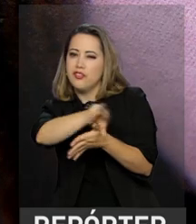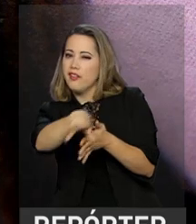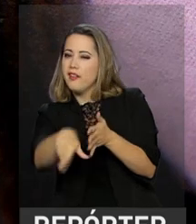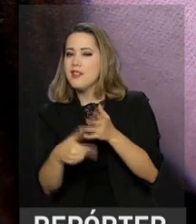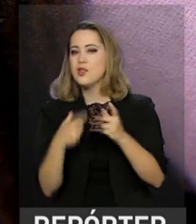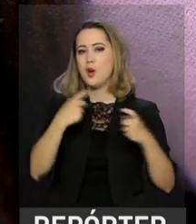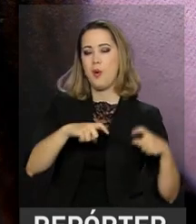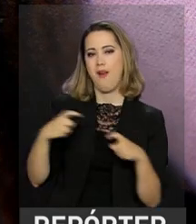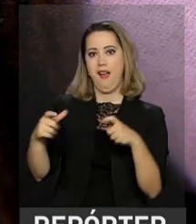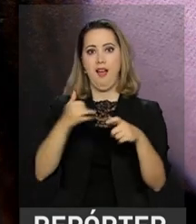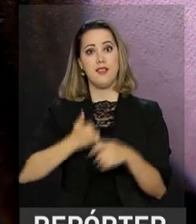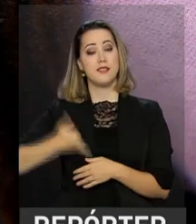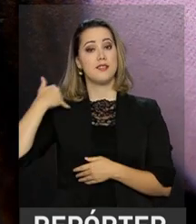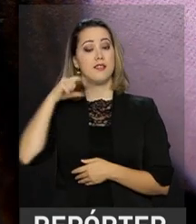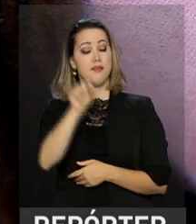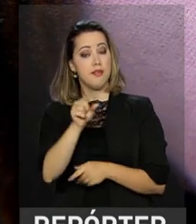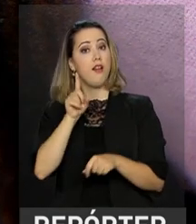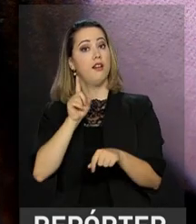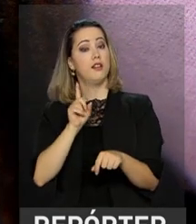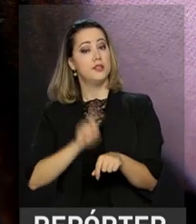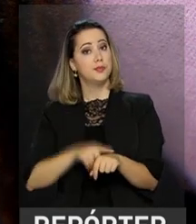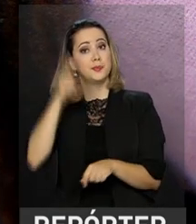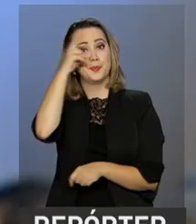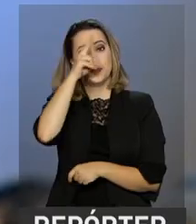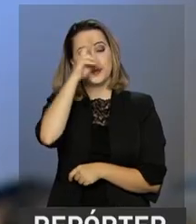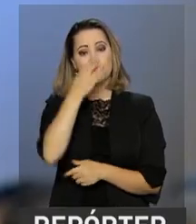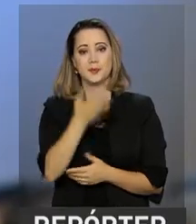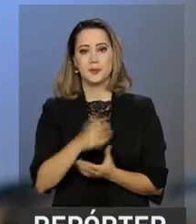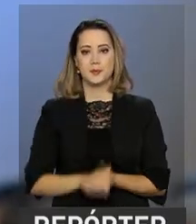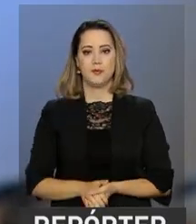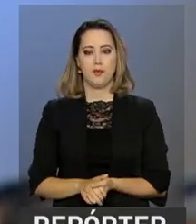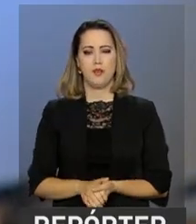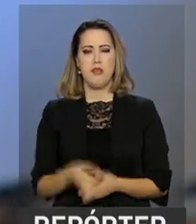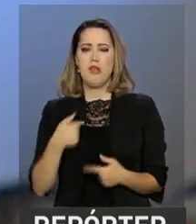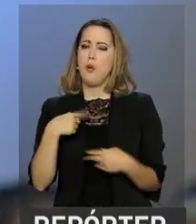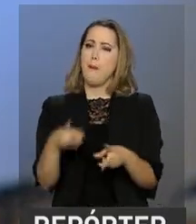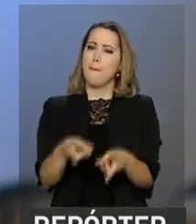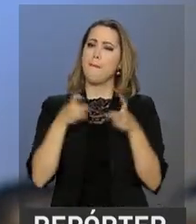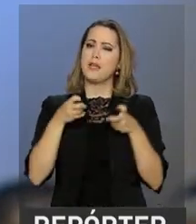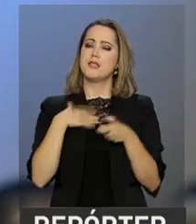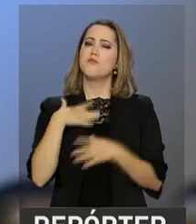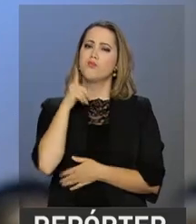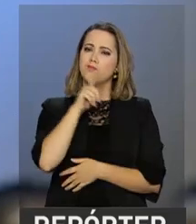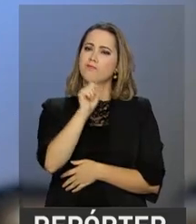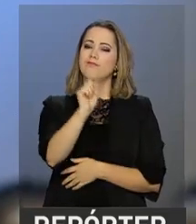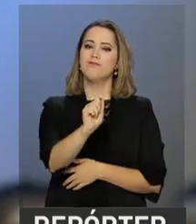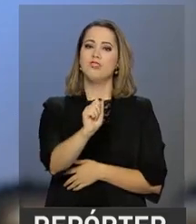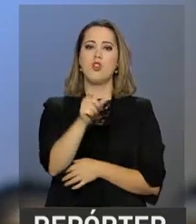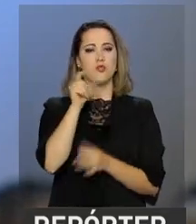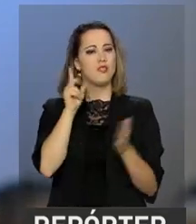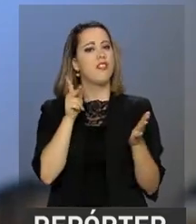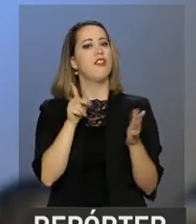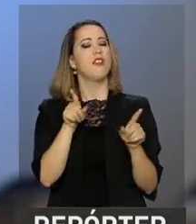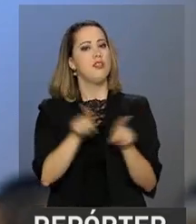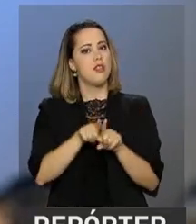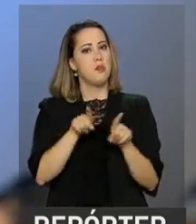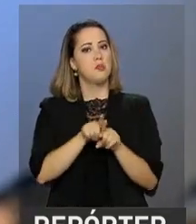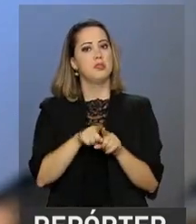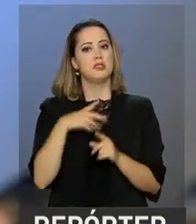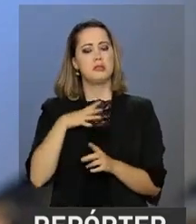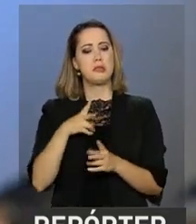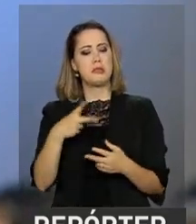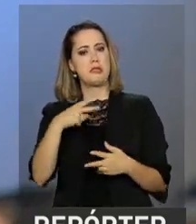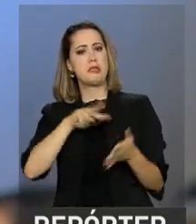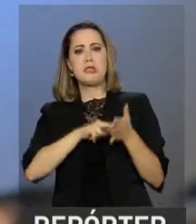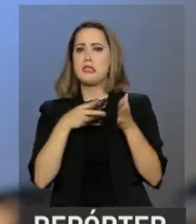origens, idades e momentos históricos. Eu percebi que eu consegui também fazer com que eles eh atribuíssem